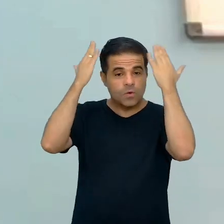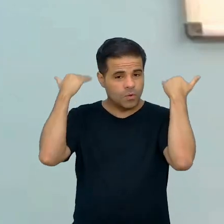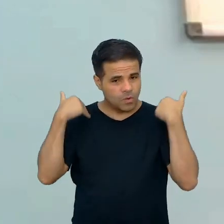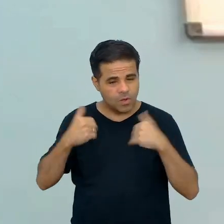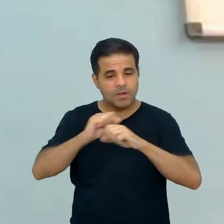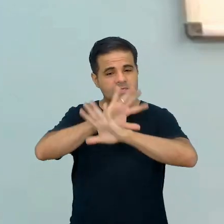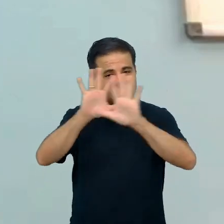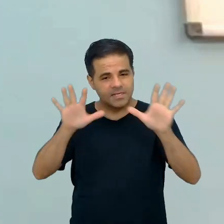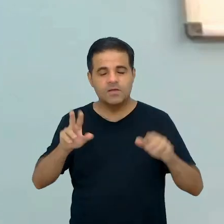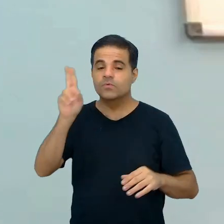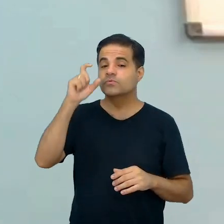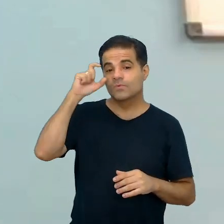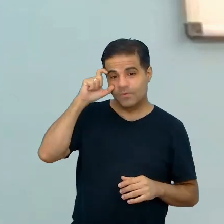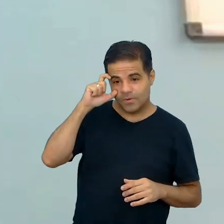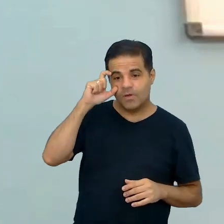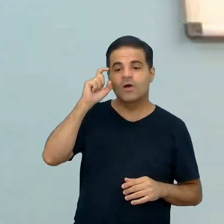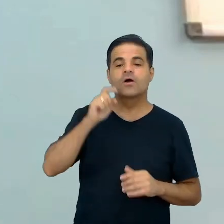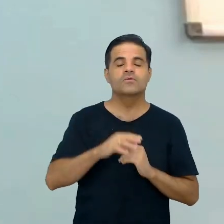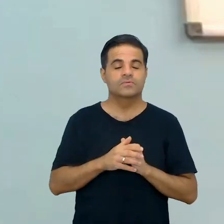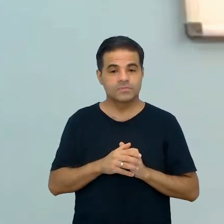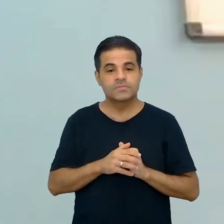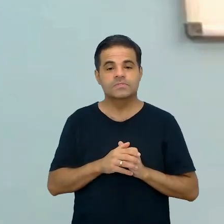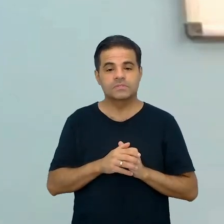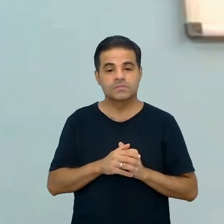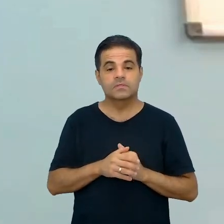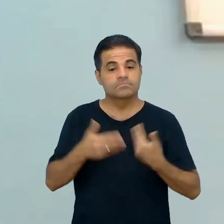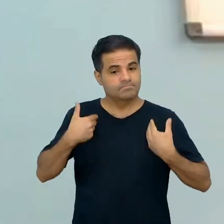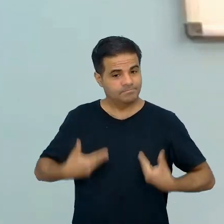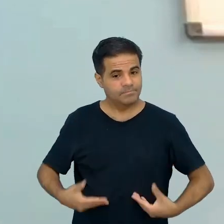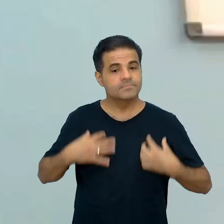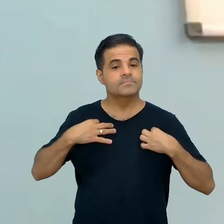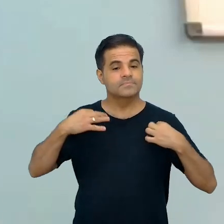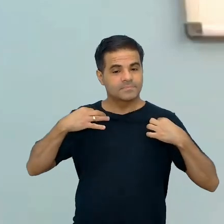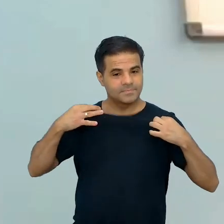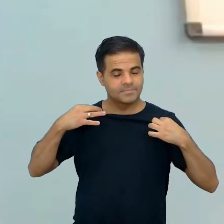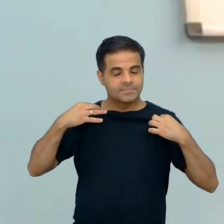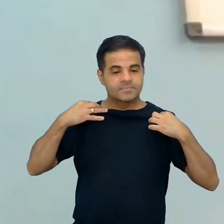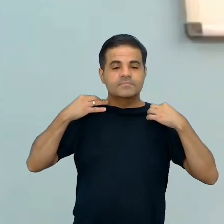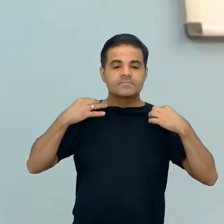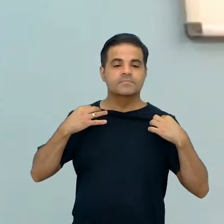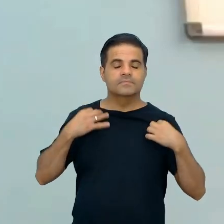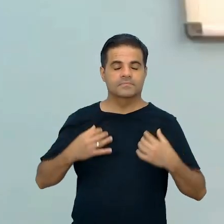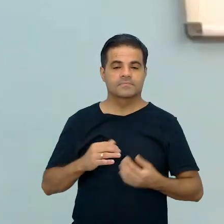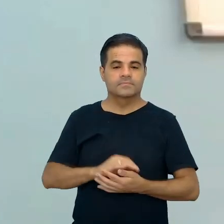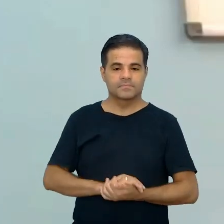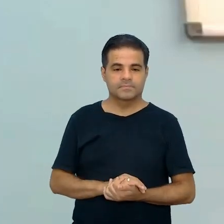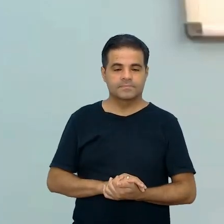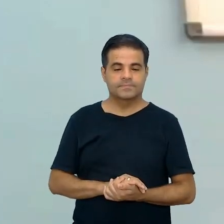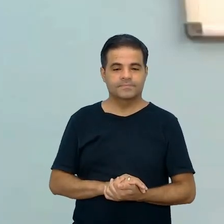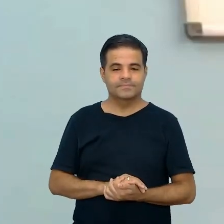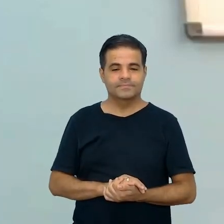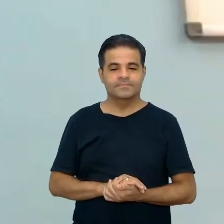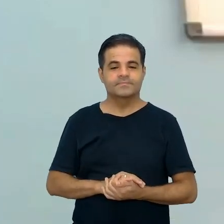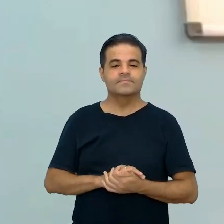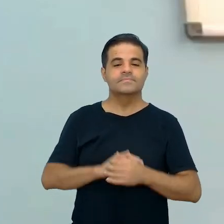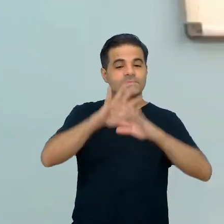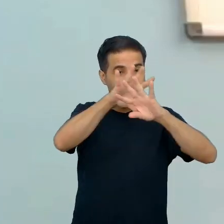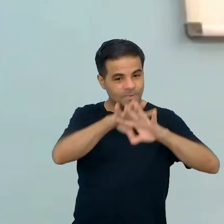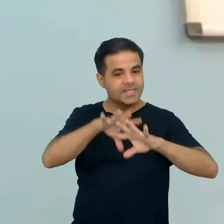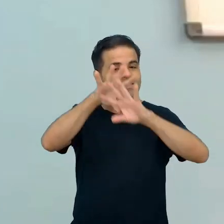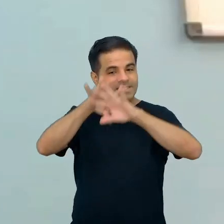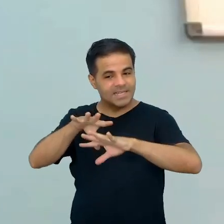castanhos, uso óculos, estou vestindo uma camisa com